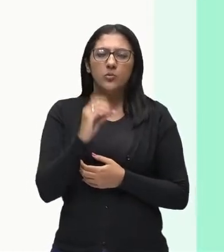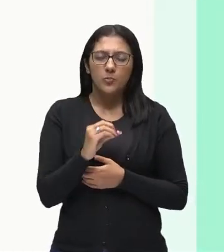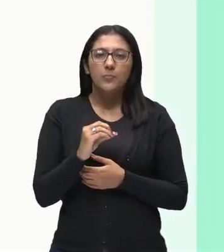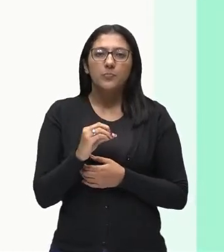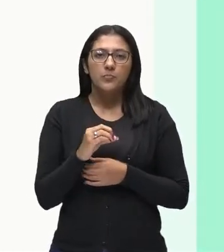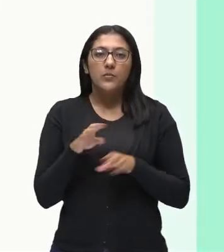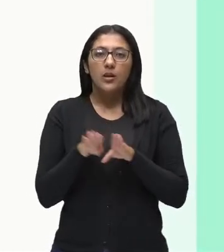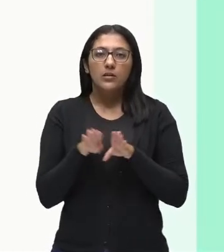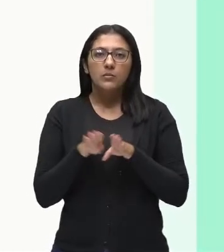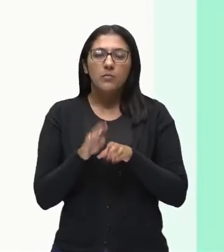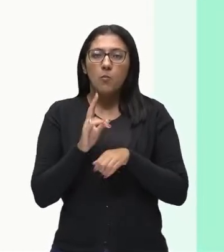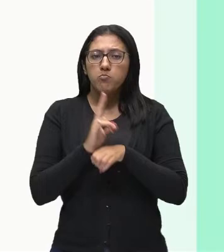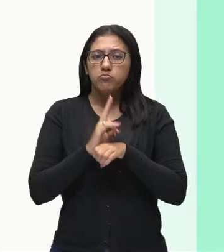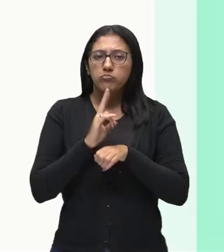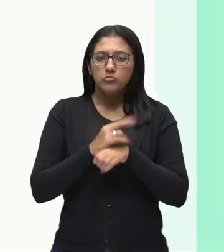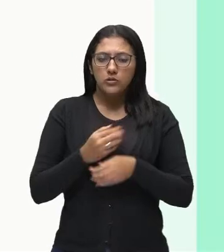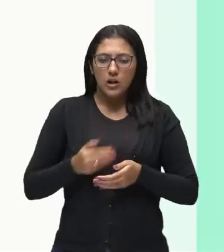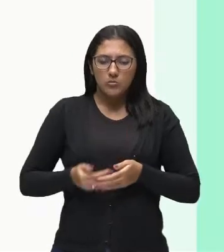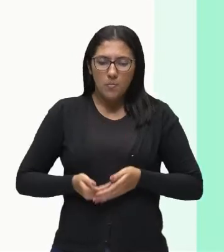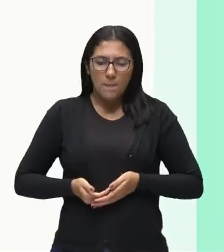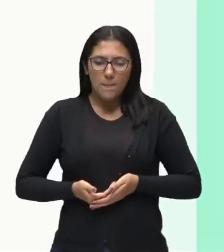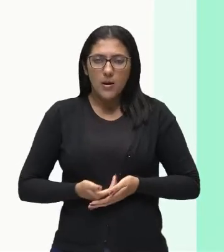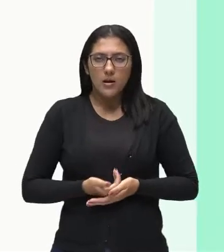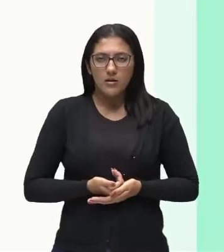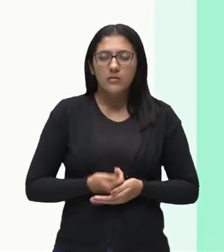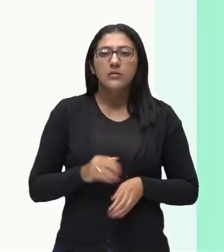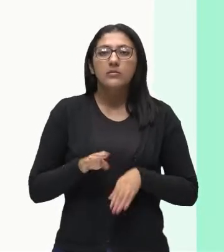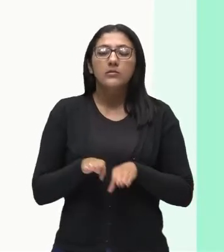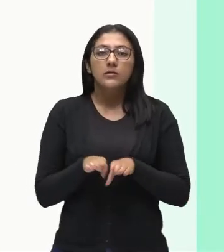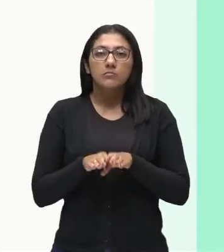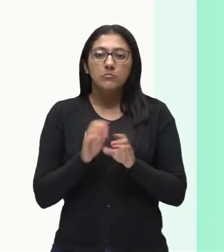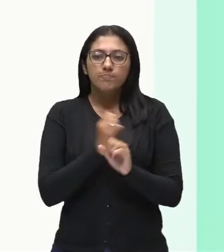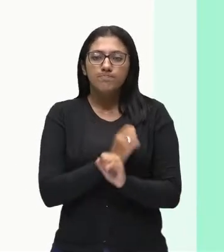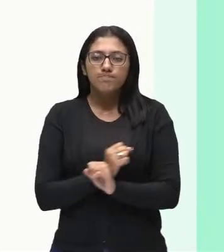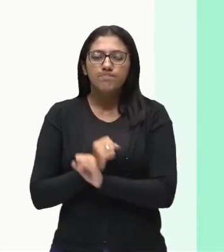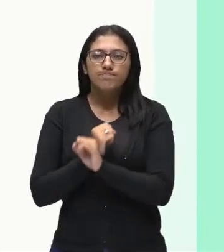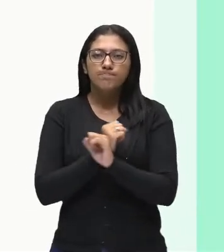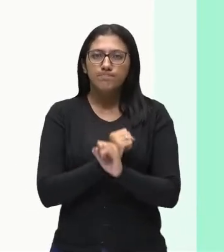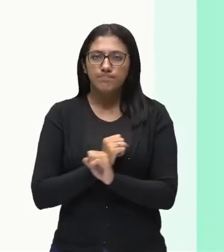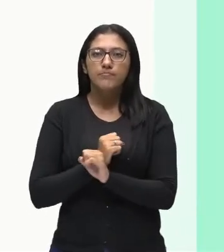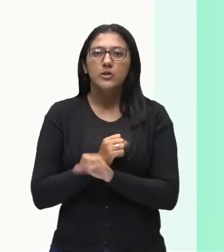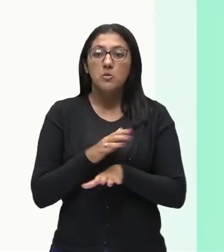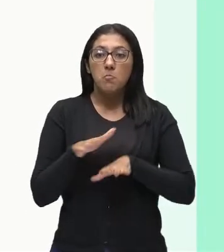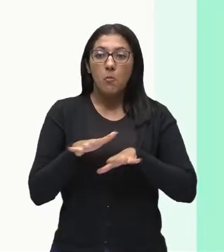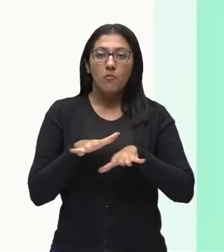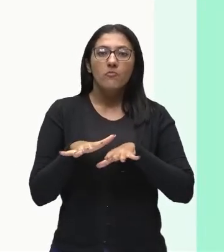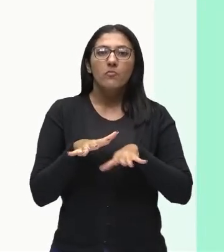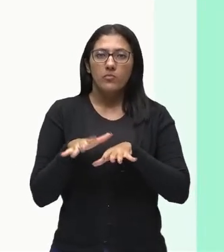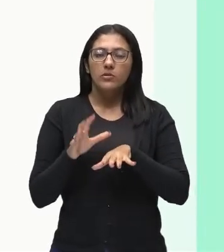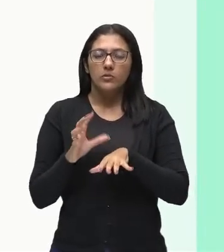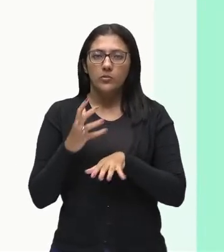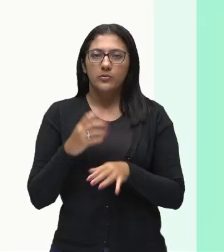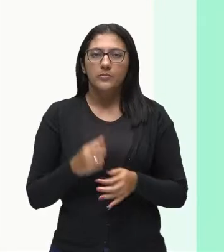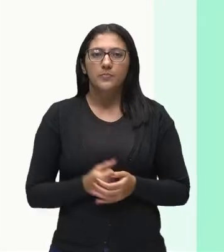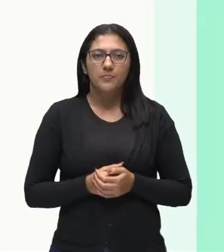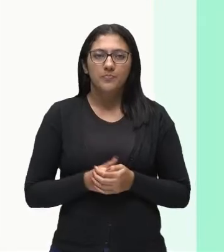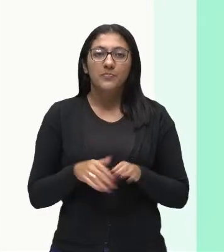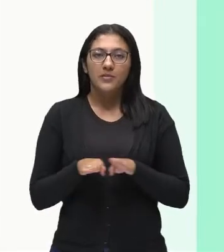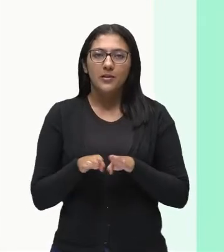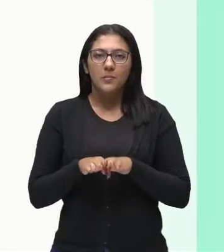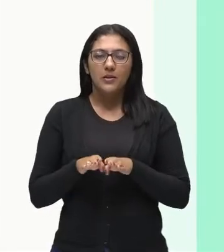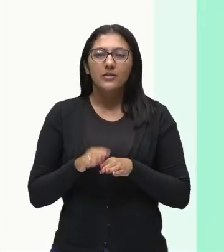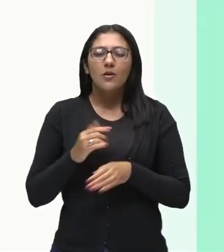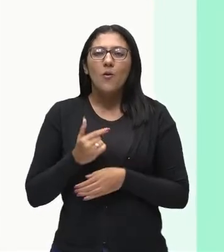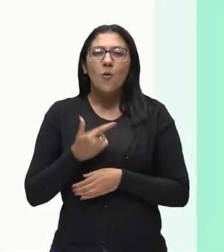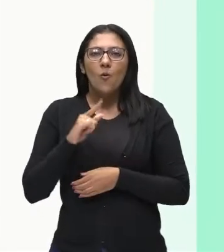evitar o ressecamento quanto proteger o embrião aí, ó, de choques mecânicos. Temos também a famosa placenta,